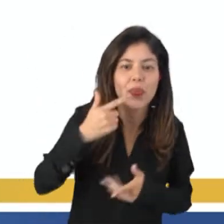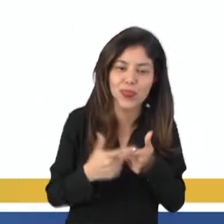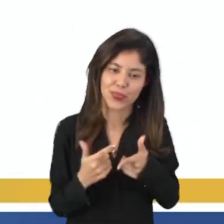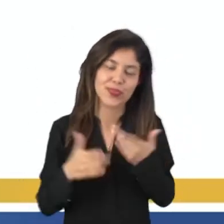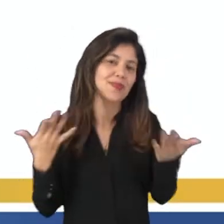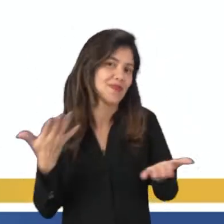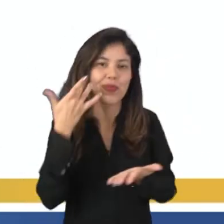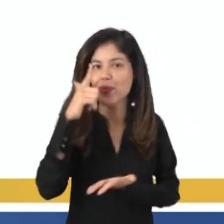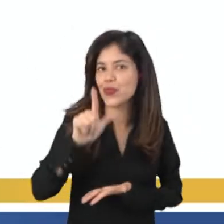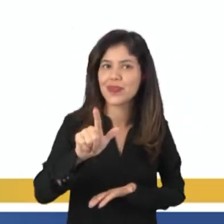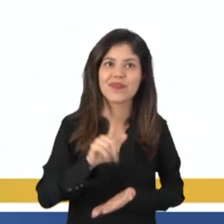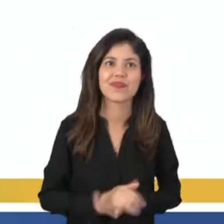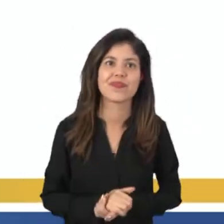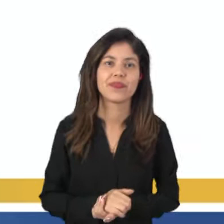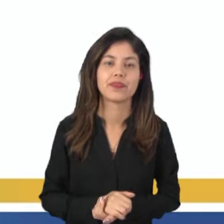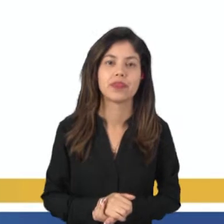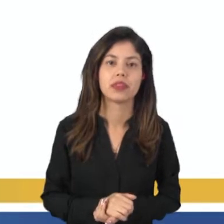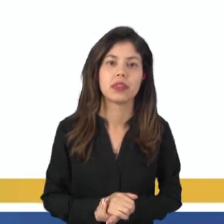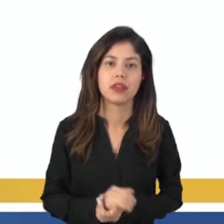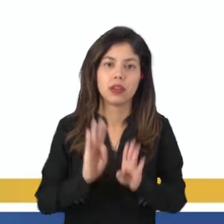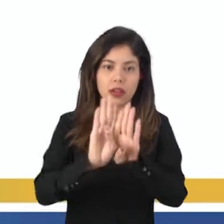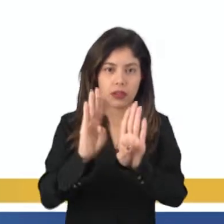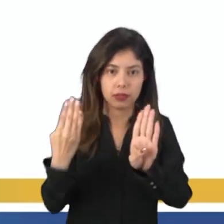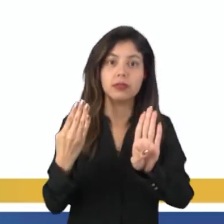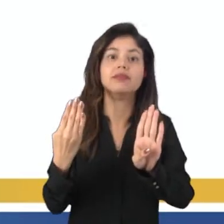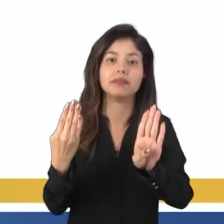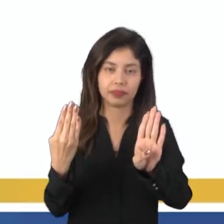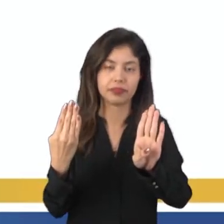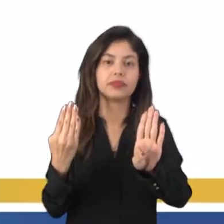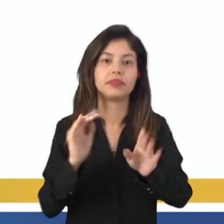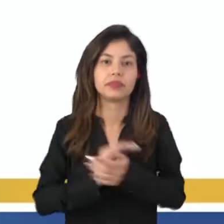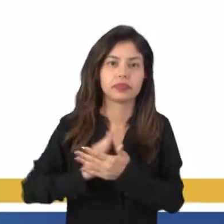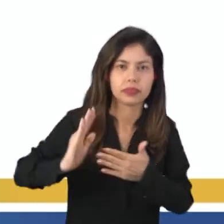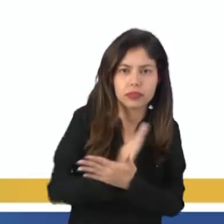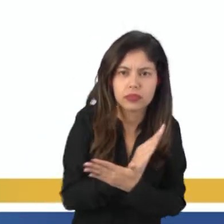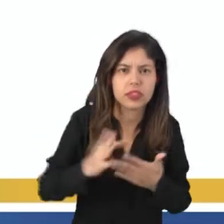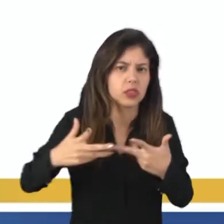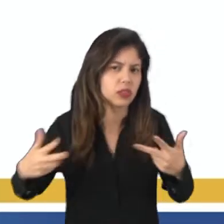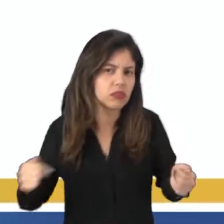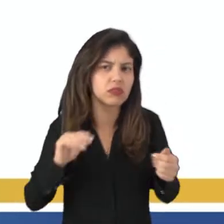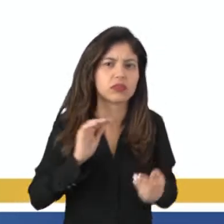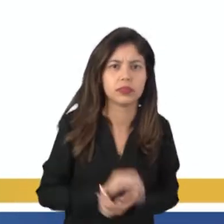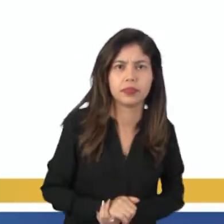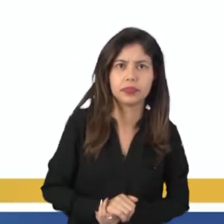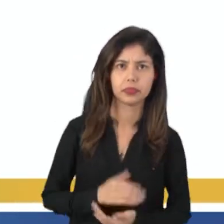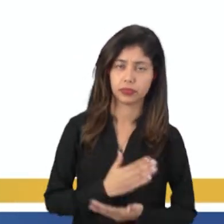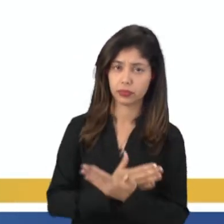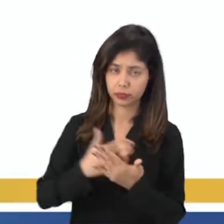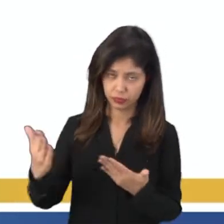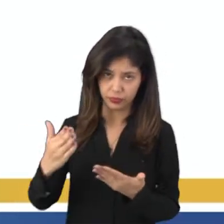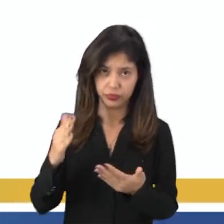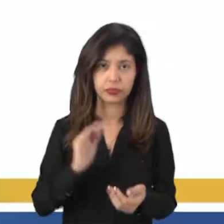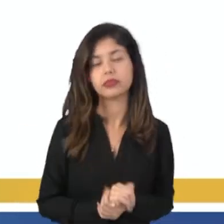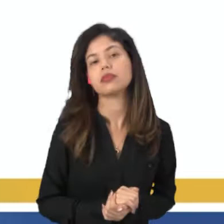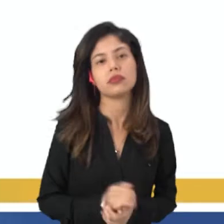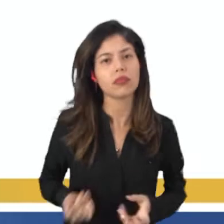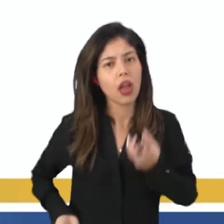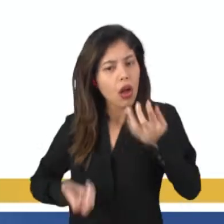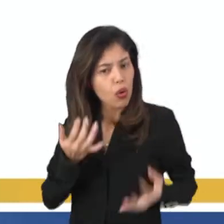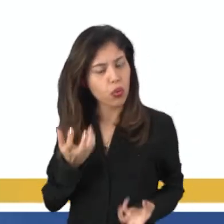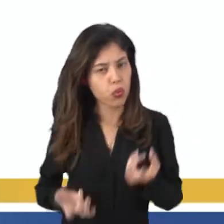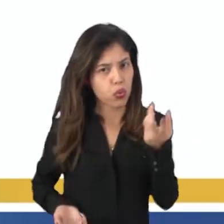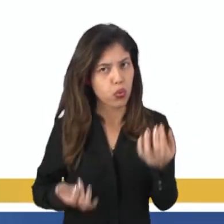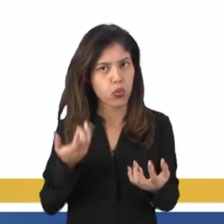emergência. Talvez uma porta que travou, alguma coisa que começou a iniciar um incêndio na